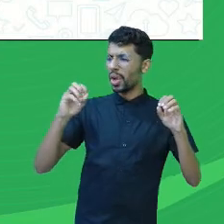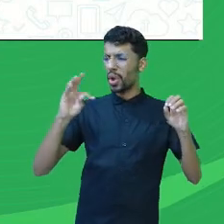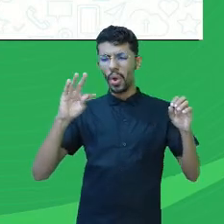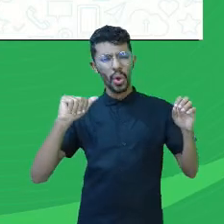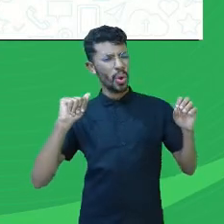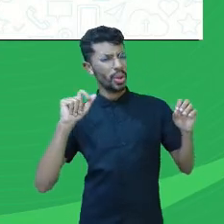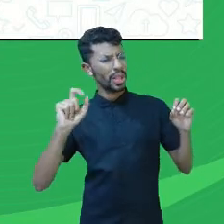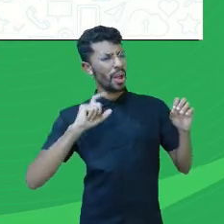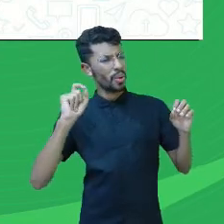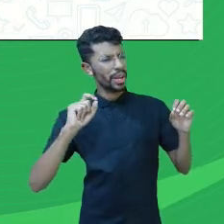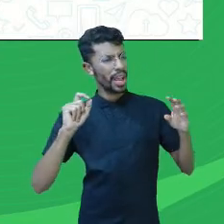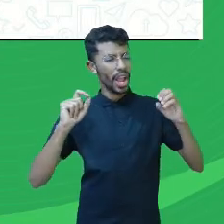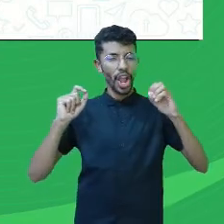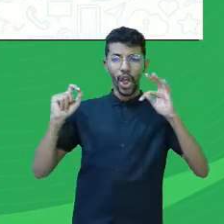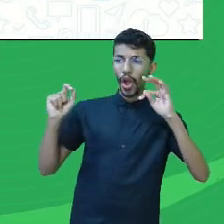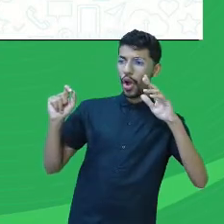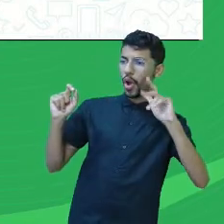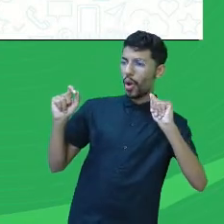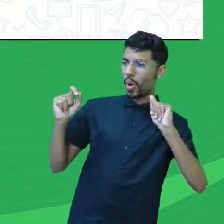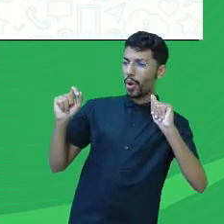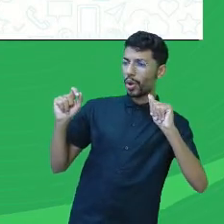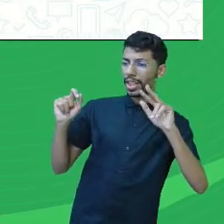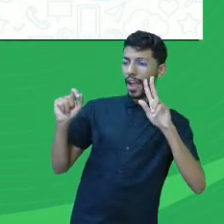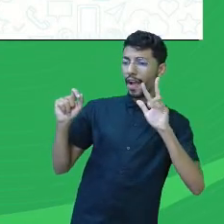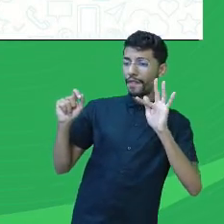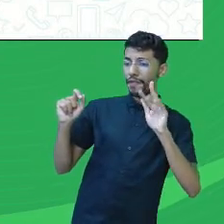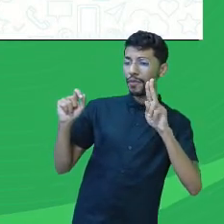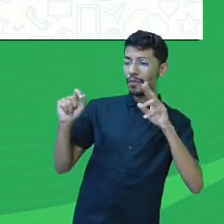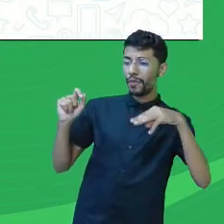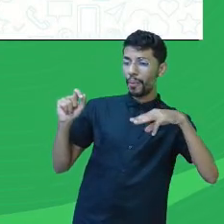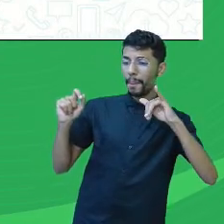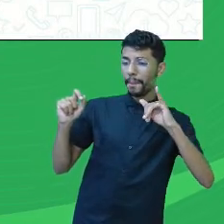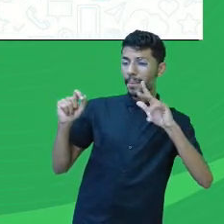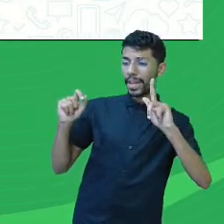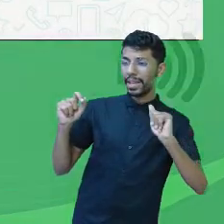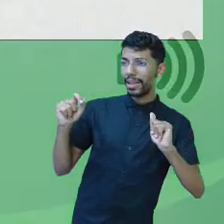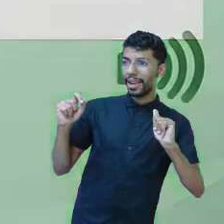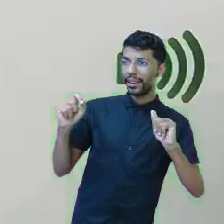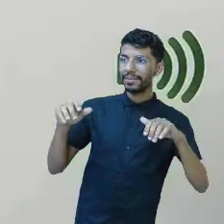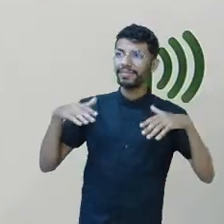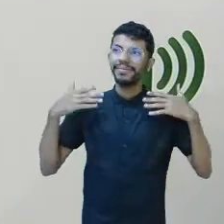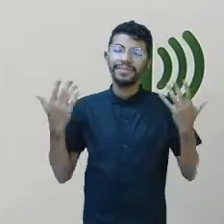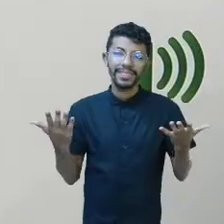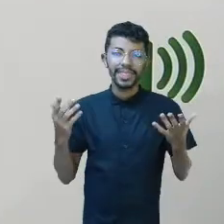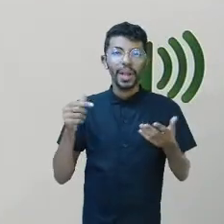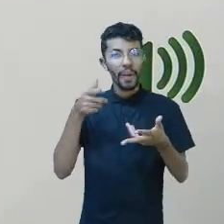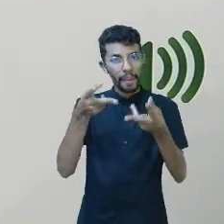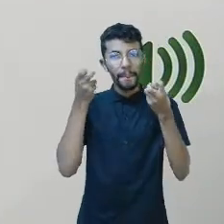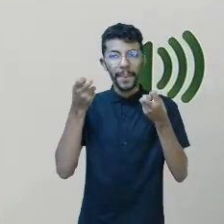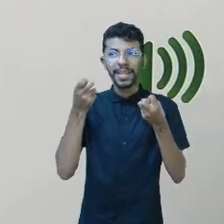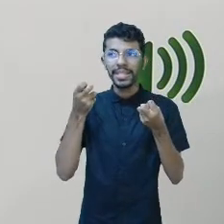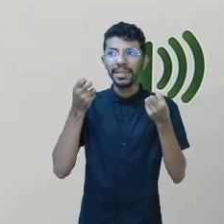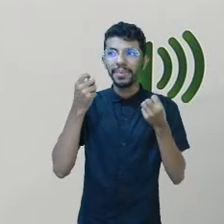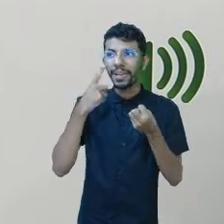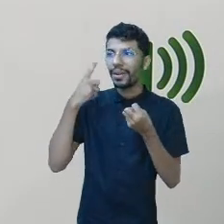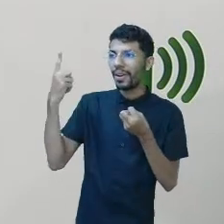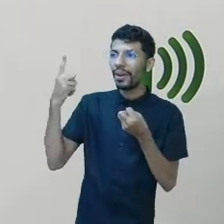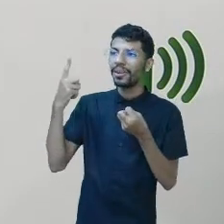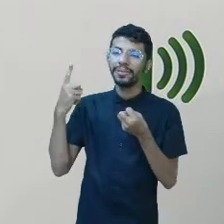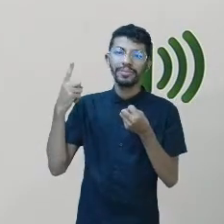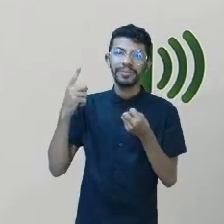encontraram falando seus nomes e ela fez uma brincadeira, né? Formiga e outra formiga, só que com um sotaquezinho